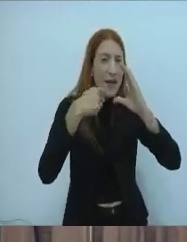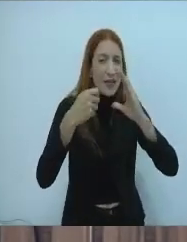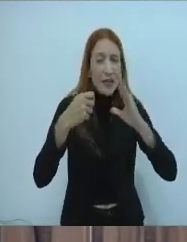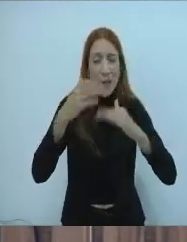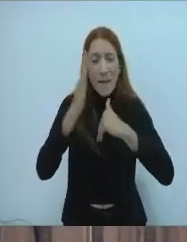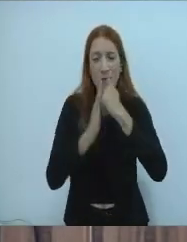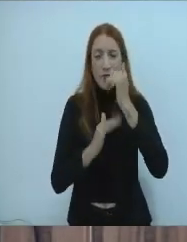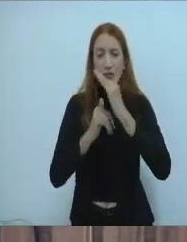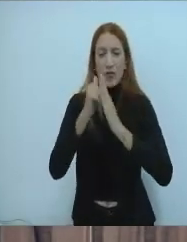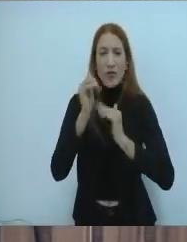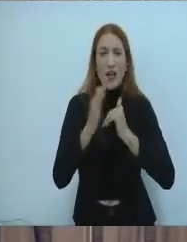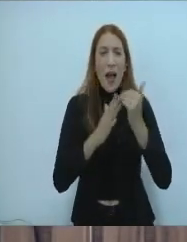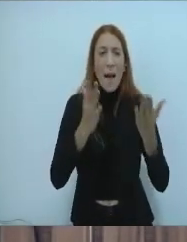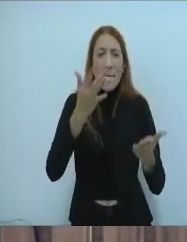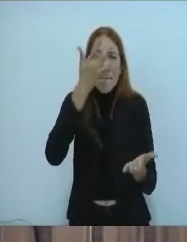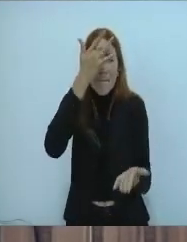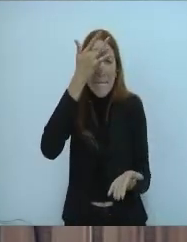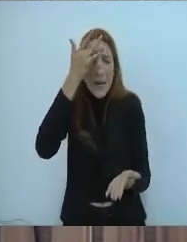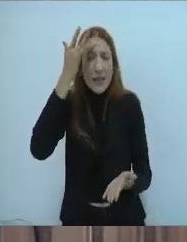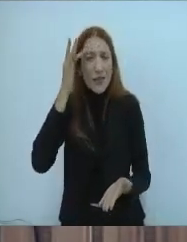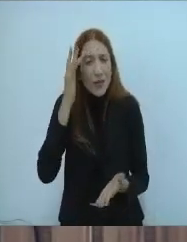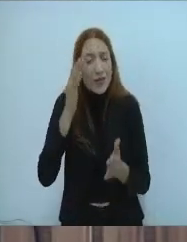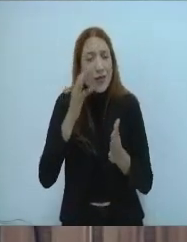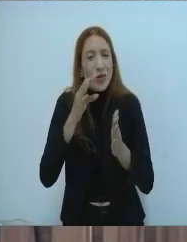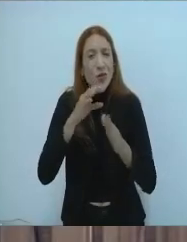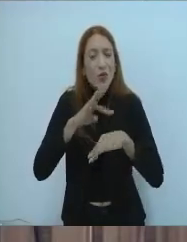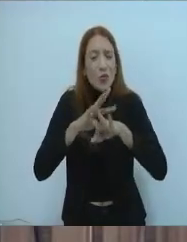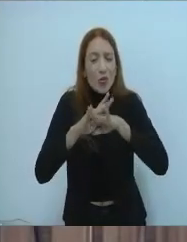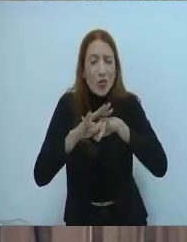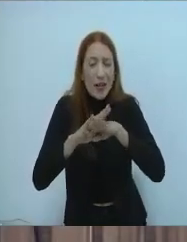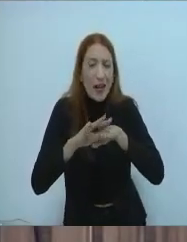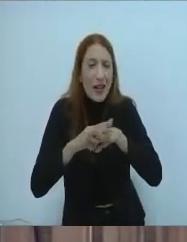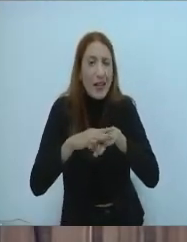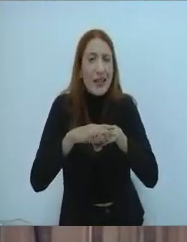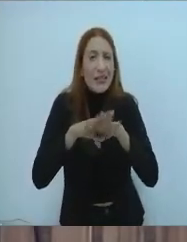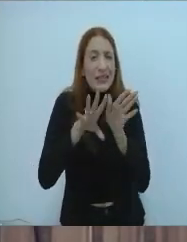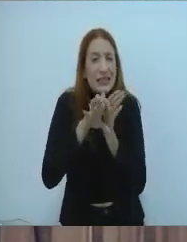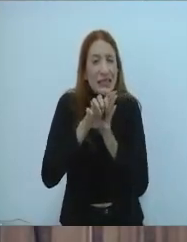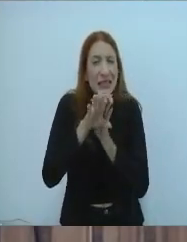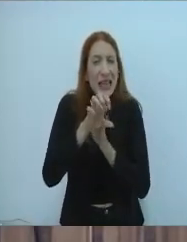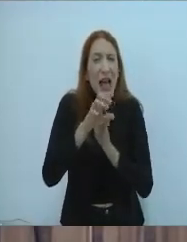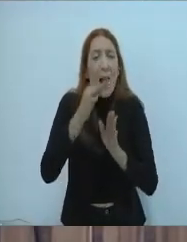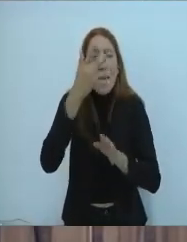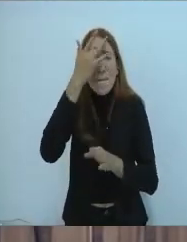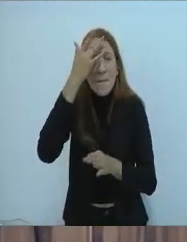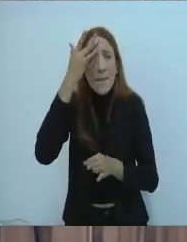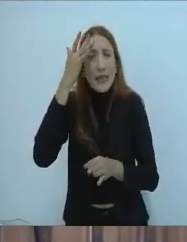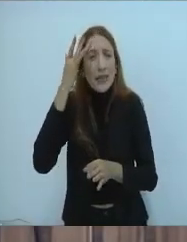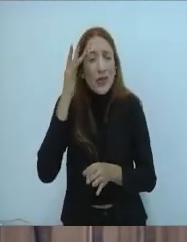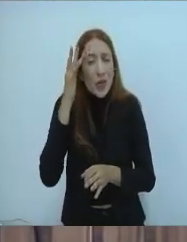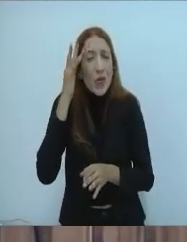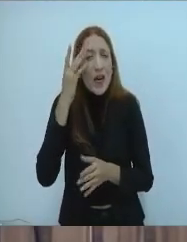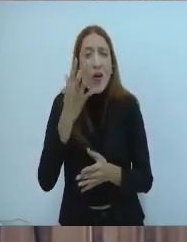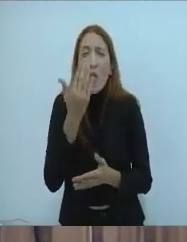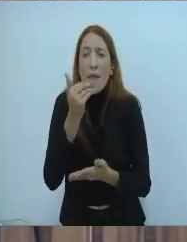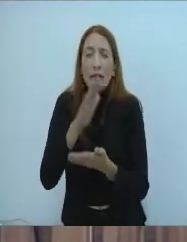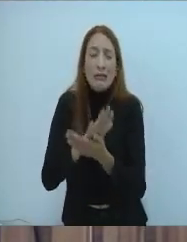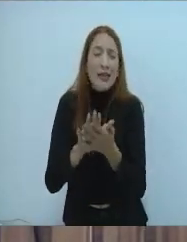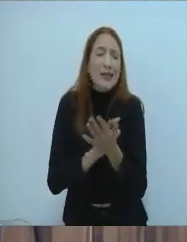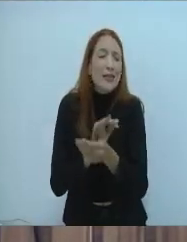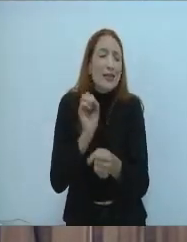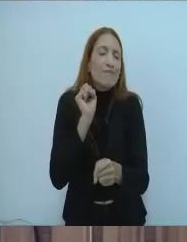pacientes oncológicos pacientes que estavam ali em jejum aguardando a sua cirurgia